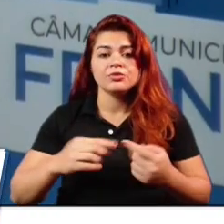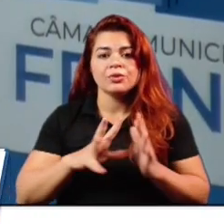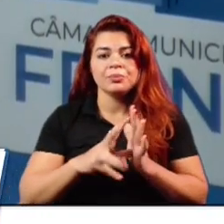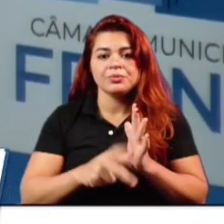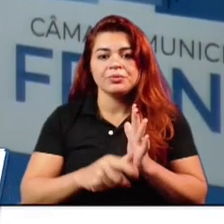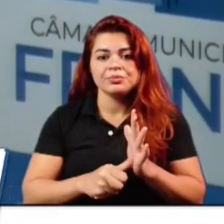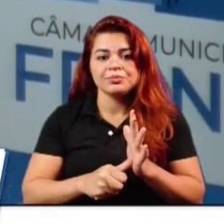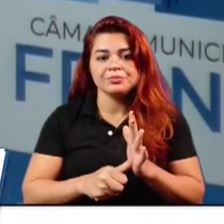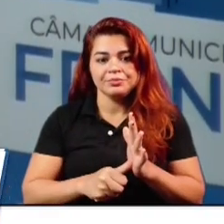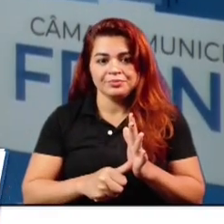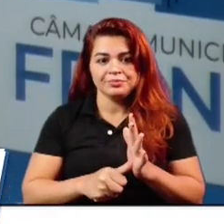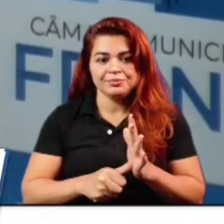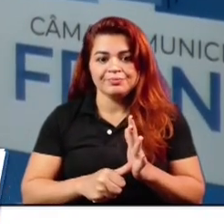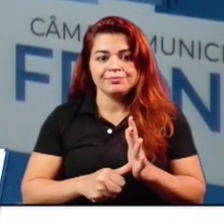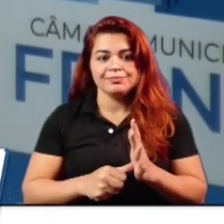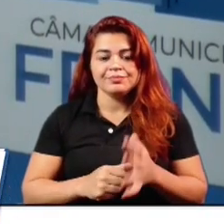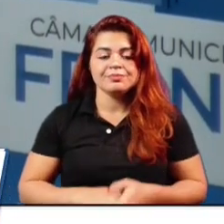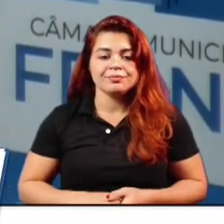Infelizmente,